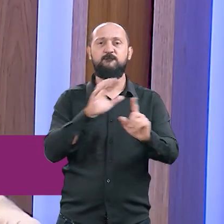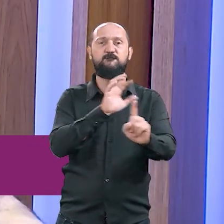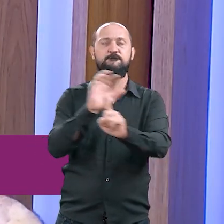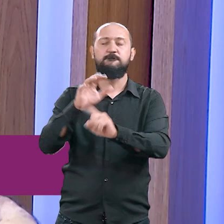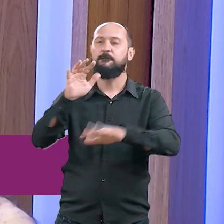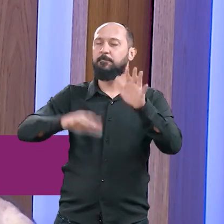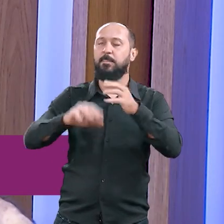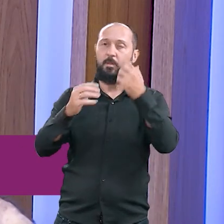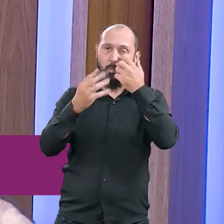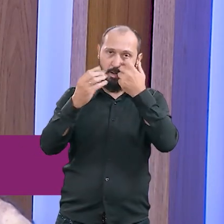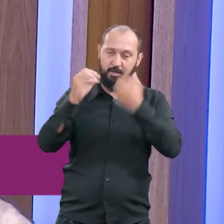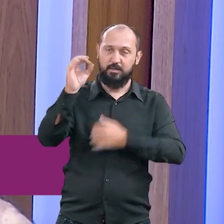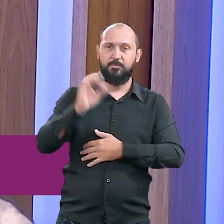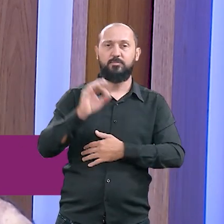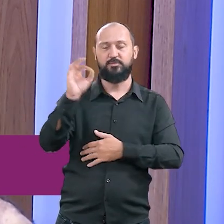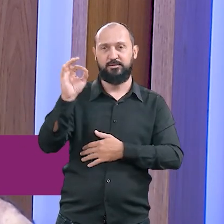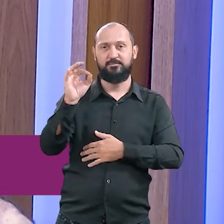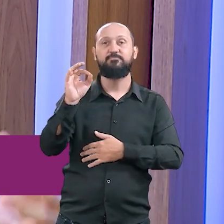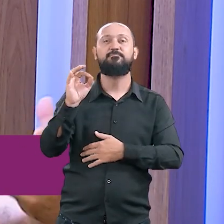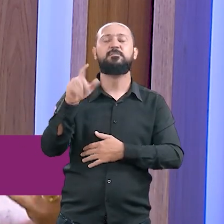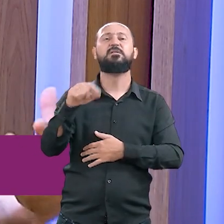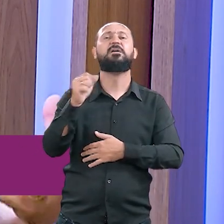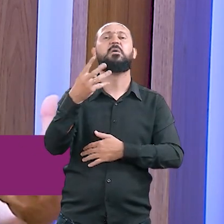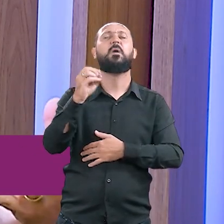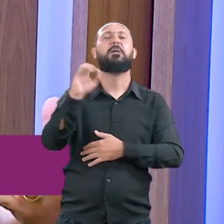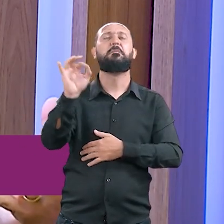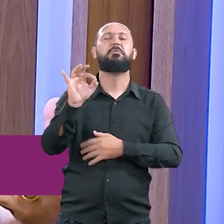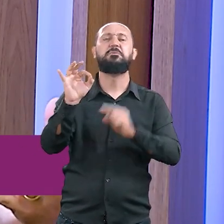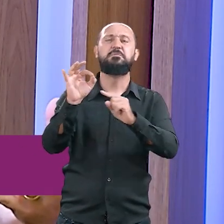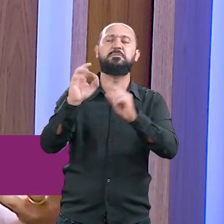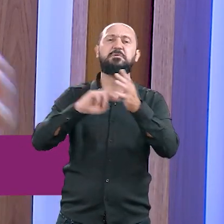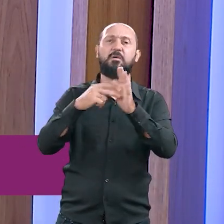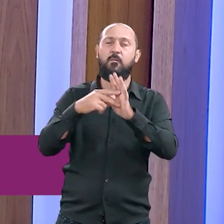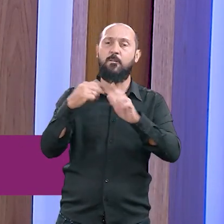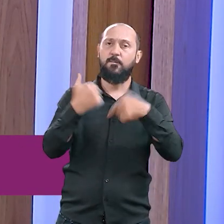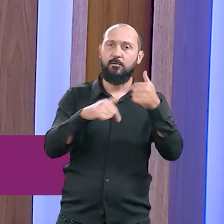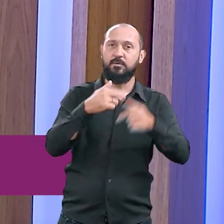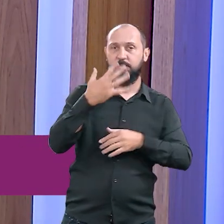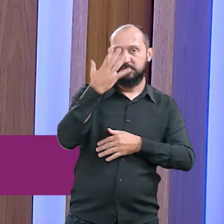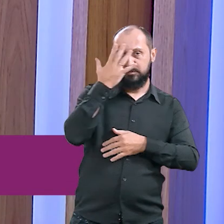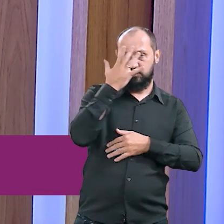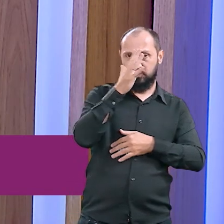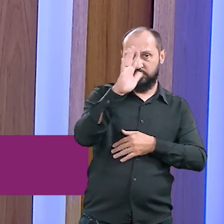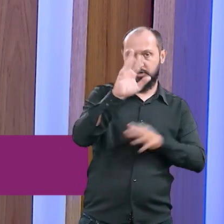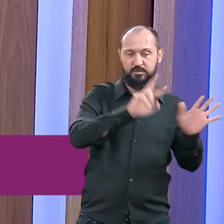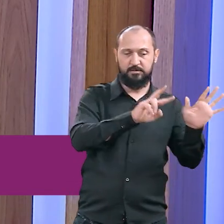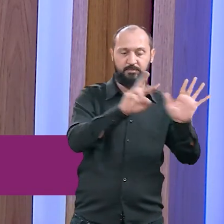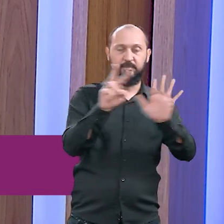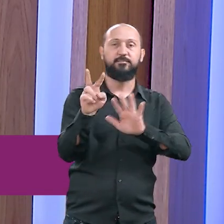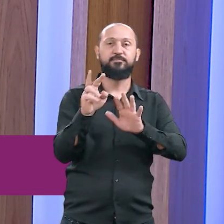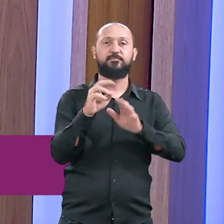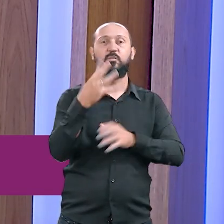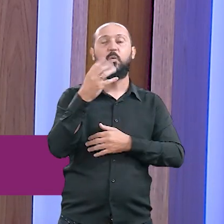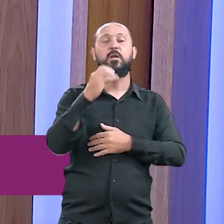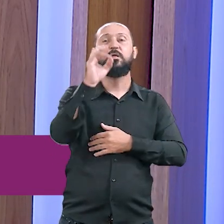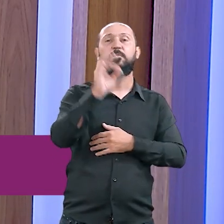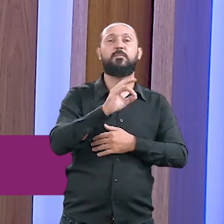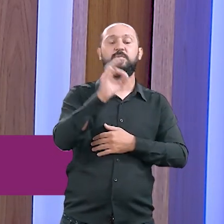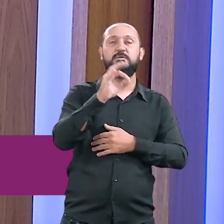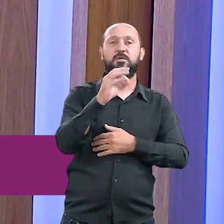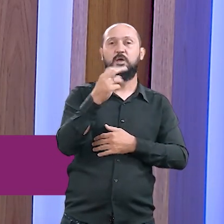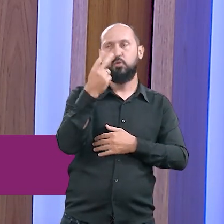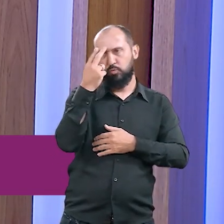mais valioso para uma empresa, por exemplo? Com certeza, Lívia. E é muito fácil de entender por quê. Imagina que você tem à mão uma tecnologia que te permite